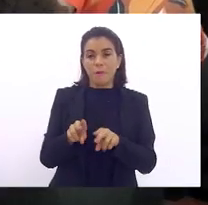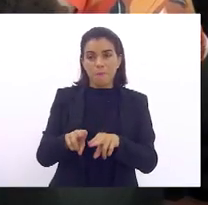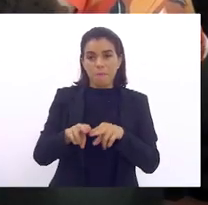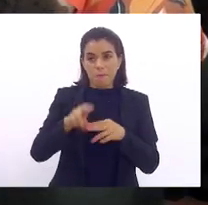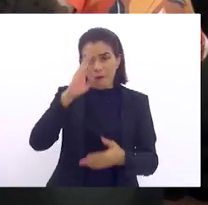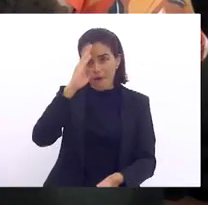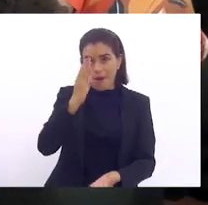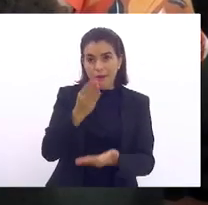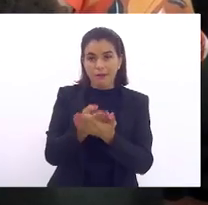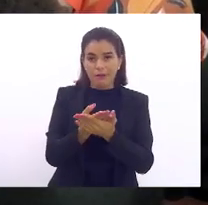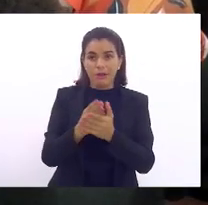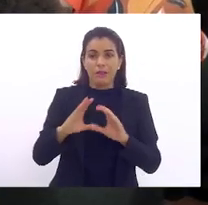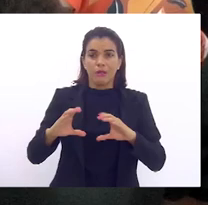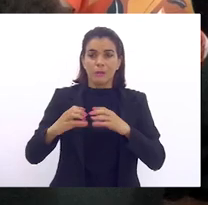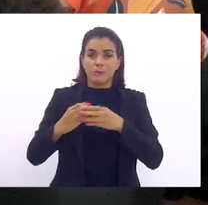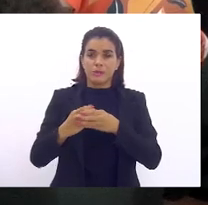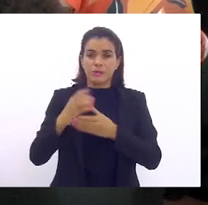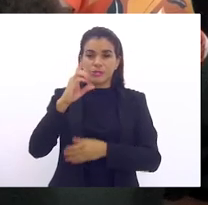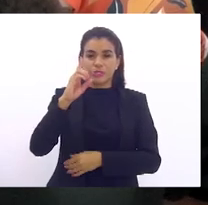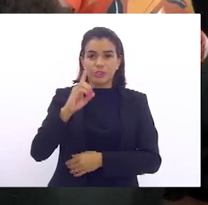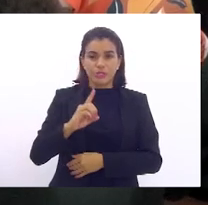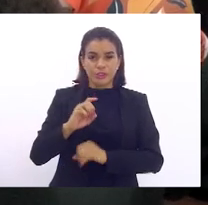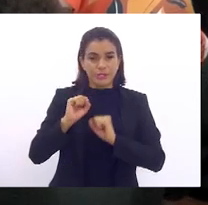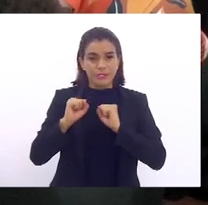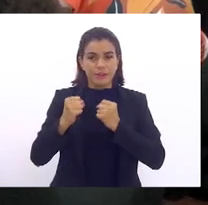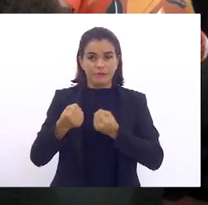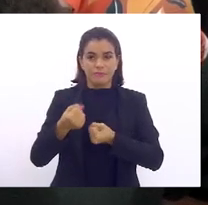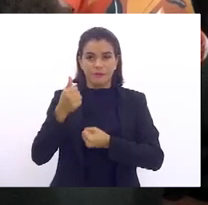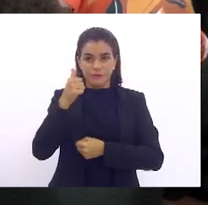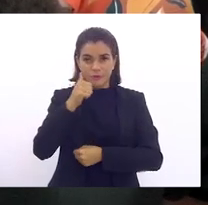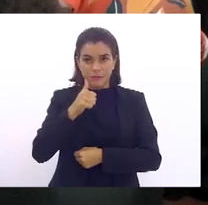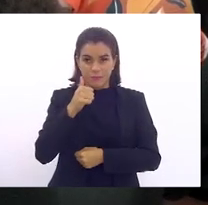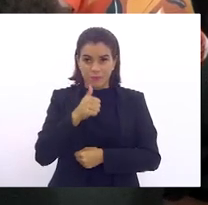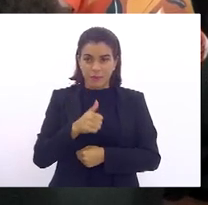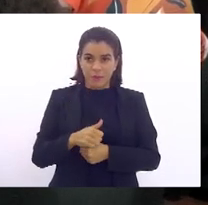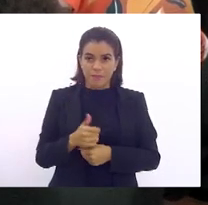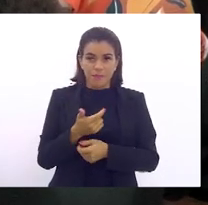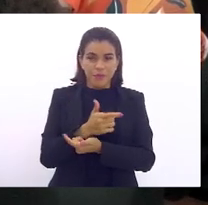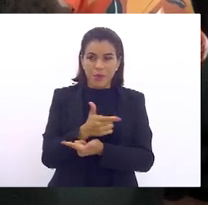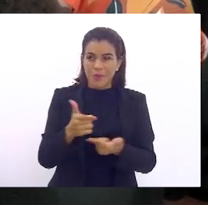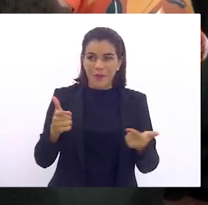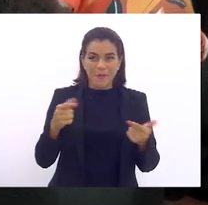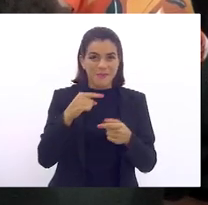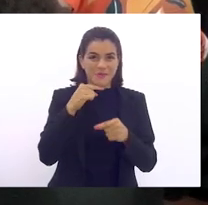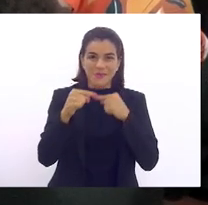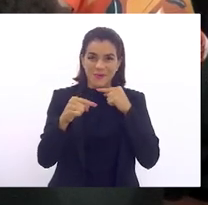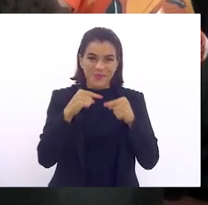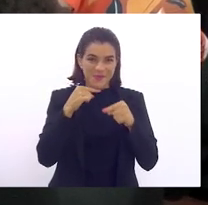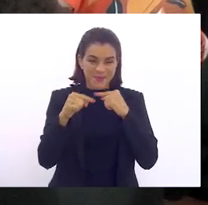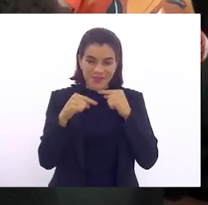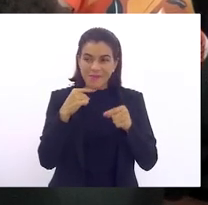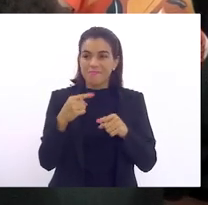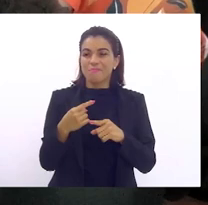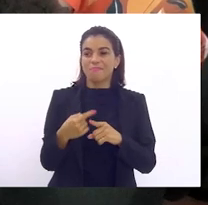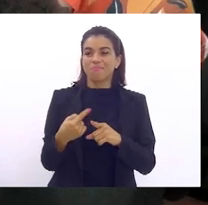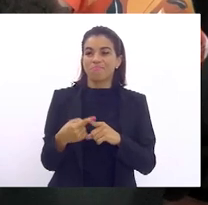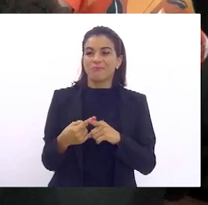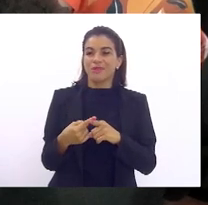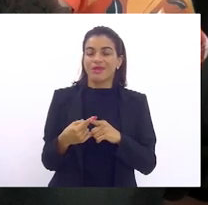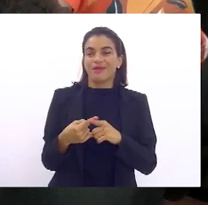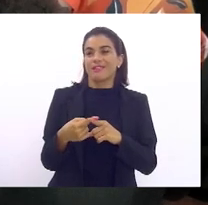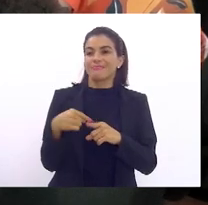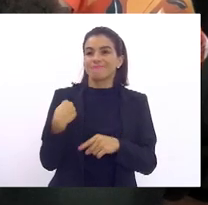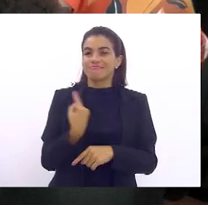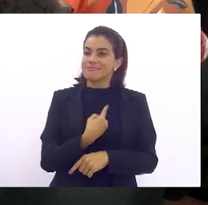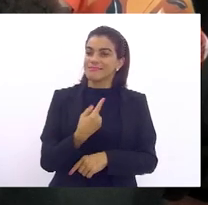no trabalho da comissão de defesa dos direitos da mulher e Sem dúvida nenhuma a gente não quer aqui um processo de revitimização a gente quer